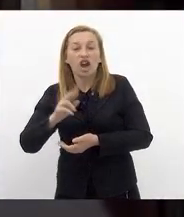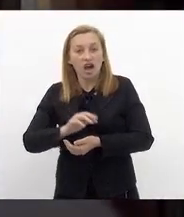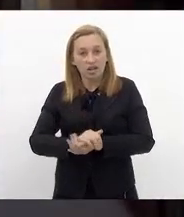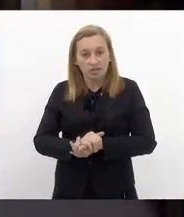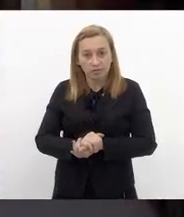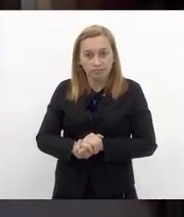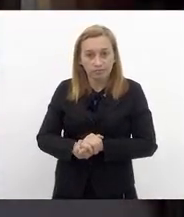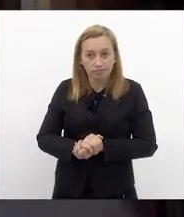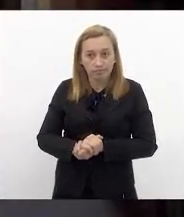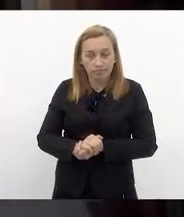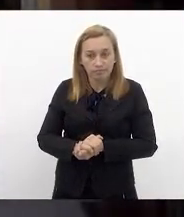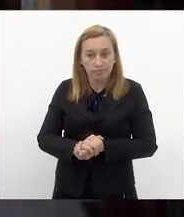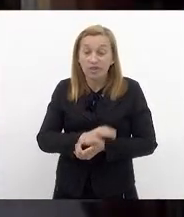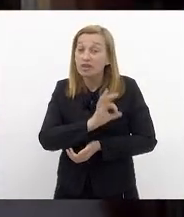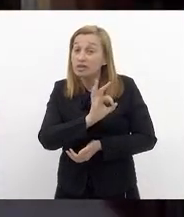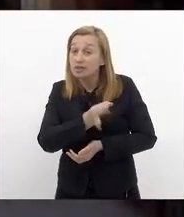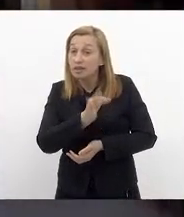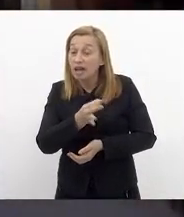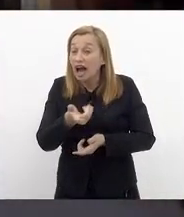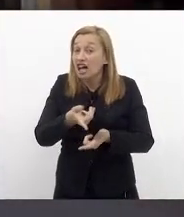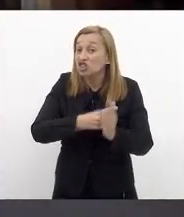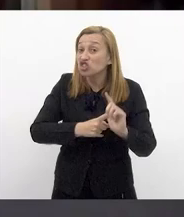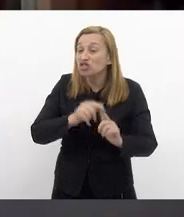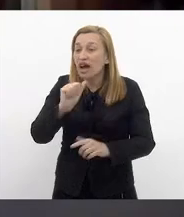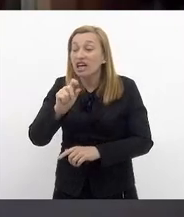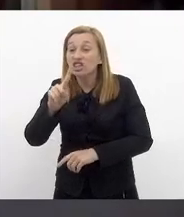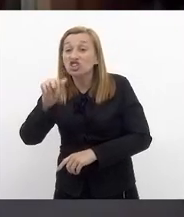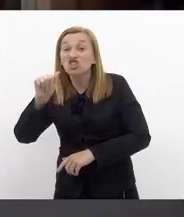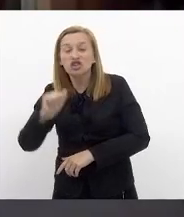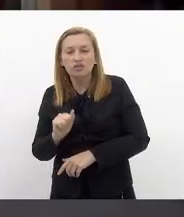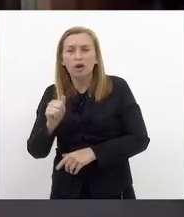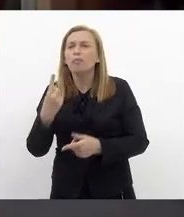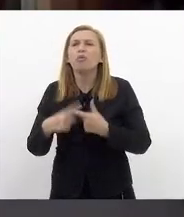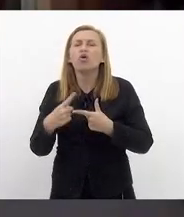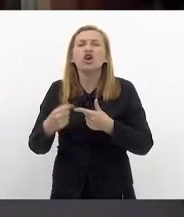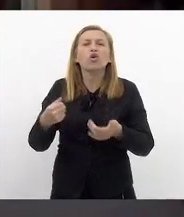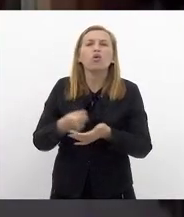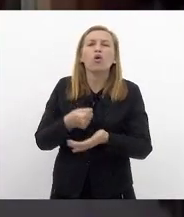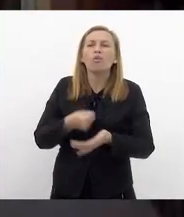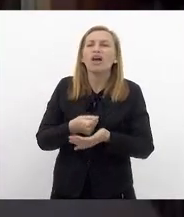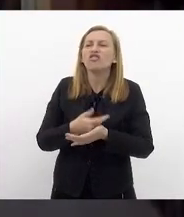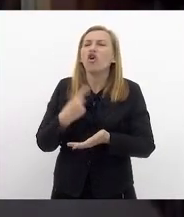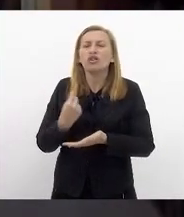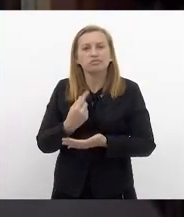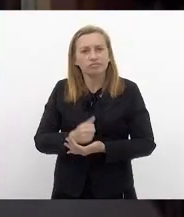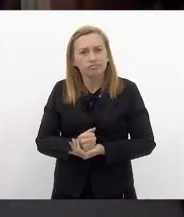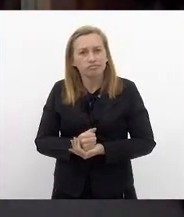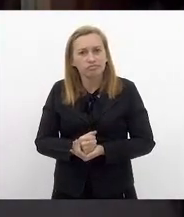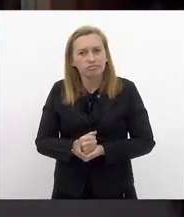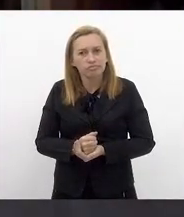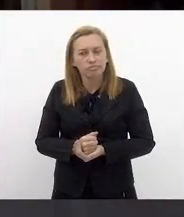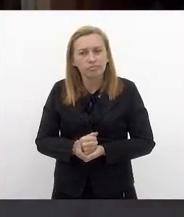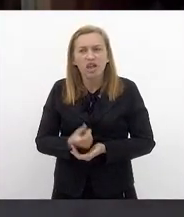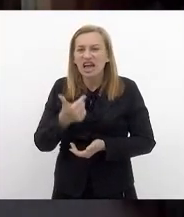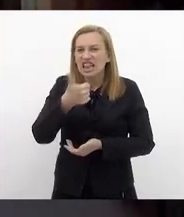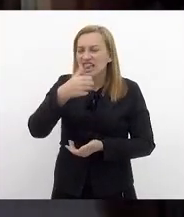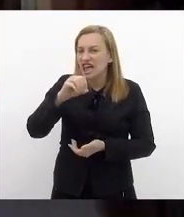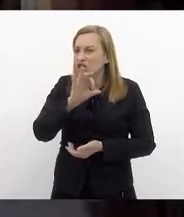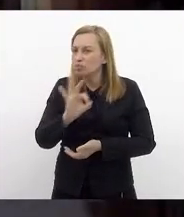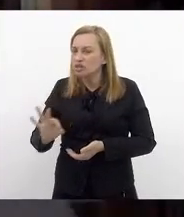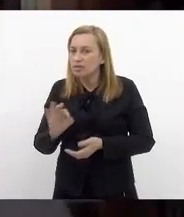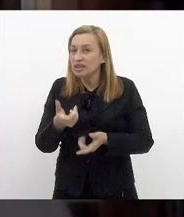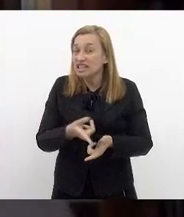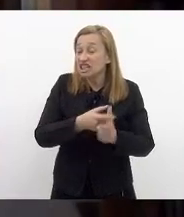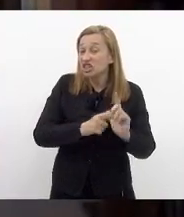que é exatamente a dívida ativa? Por que que não é cobrado? E não, 10% dessa